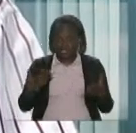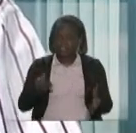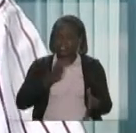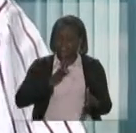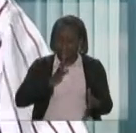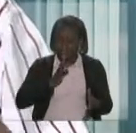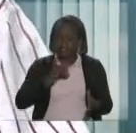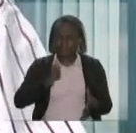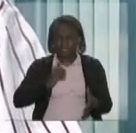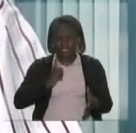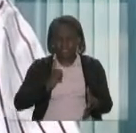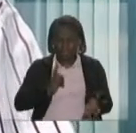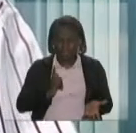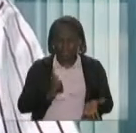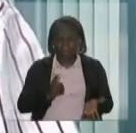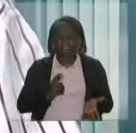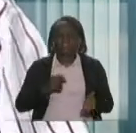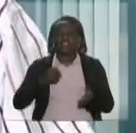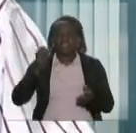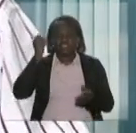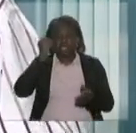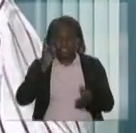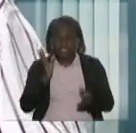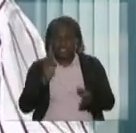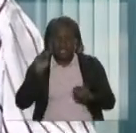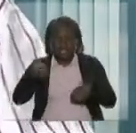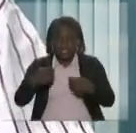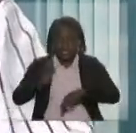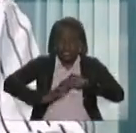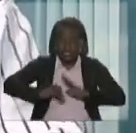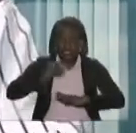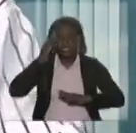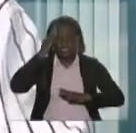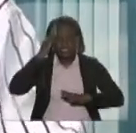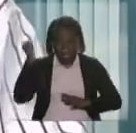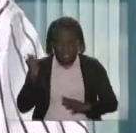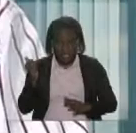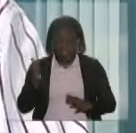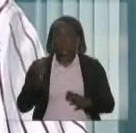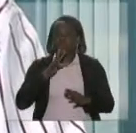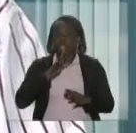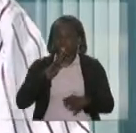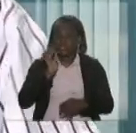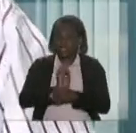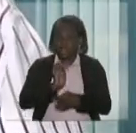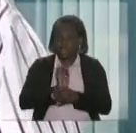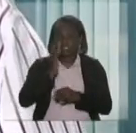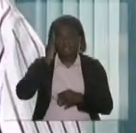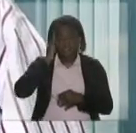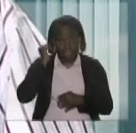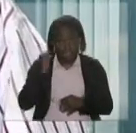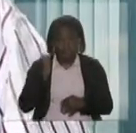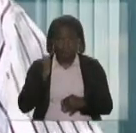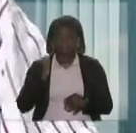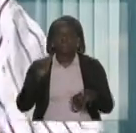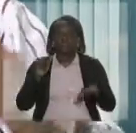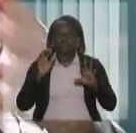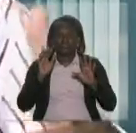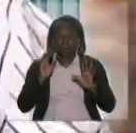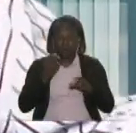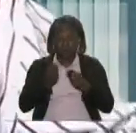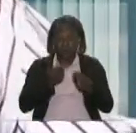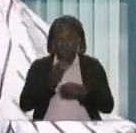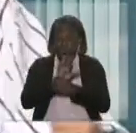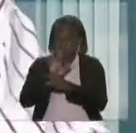conhecimento gente tem expertise a gente sabe o que é o estado ea gente sabe como se